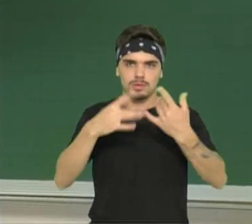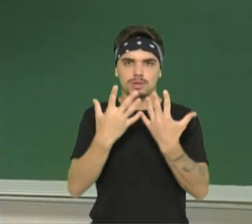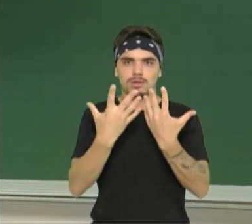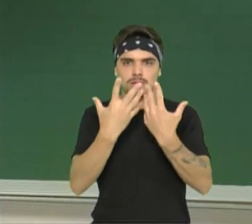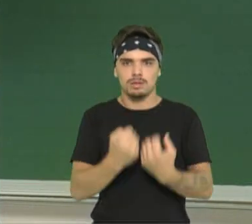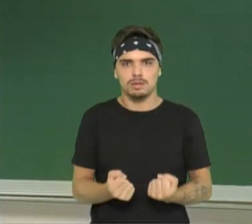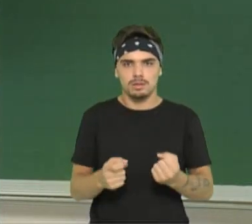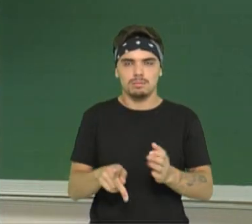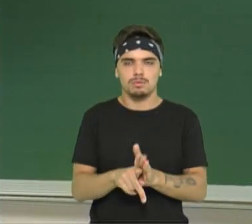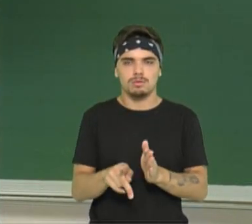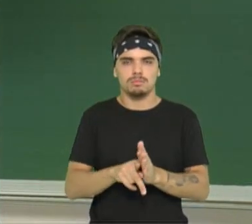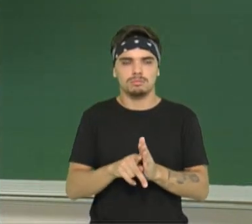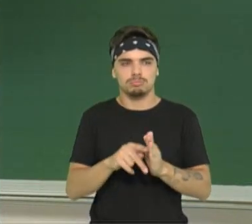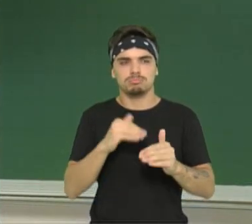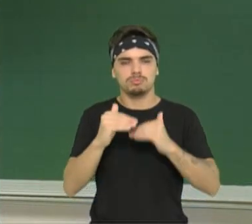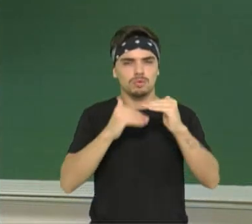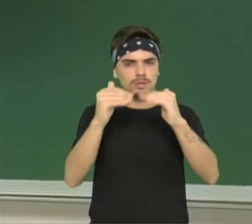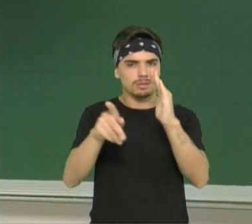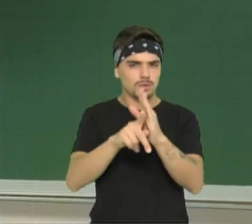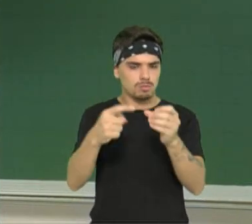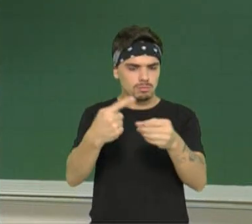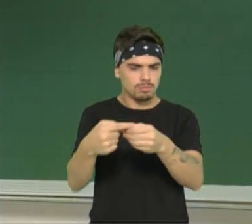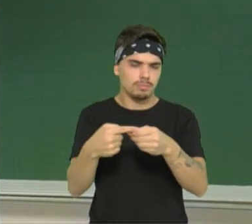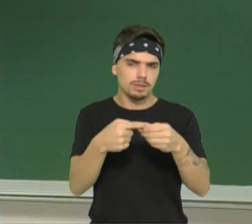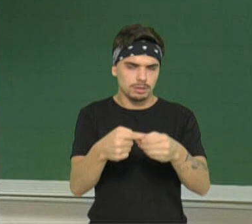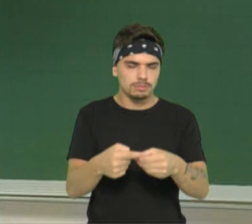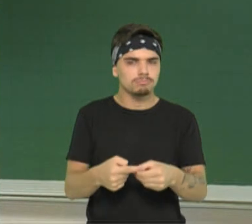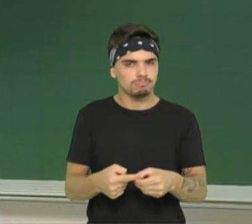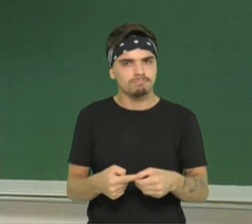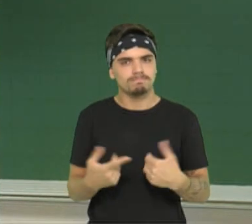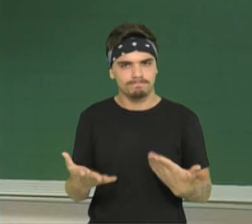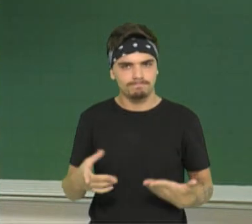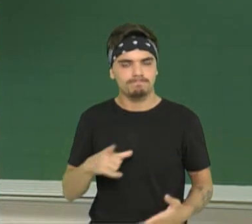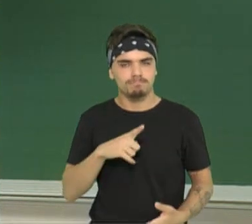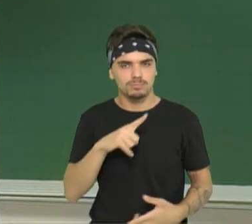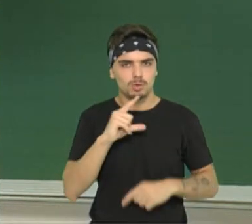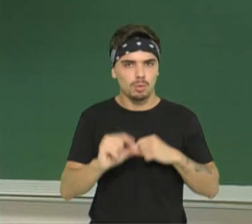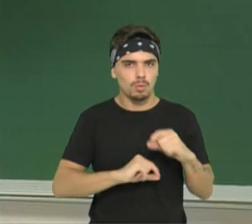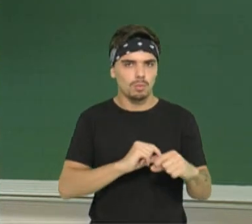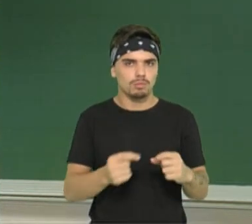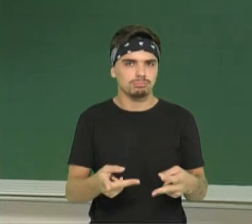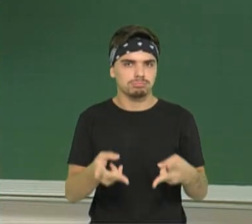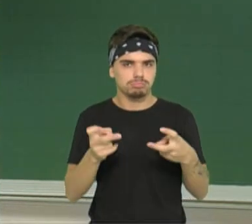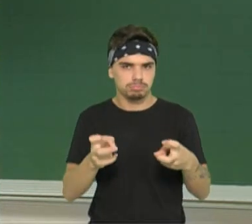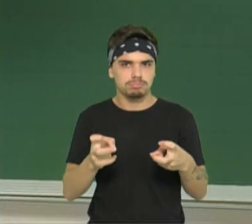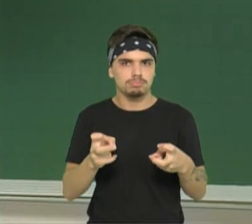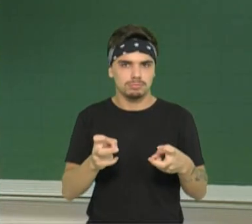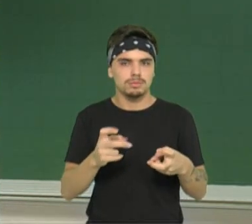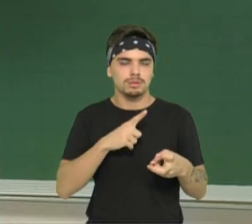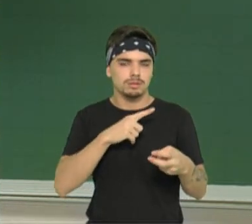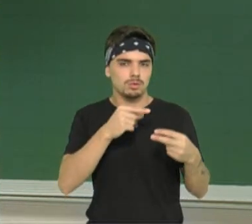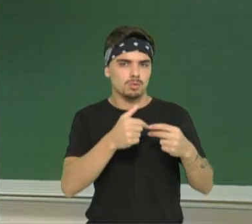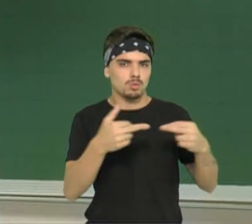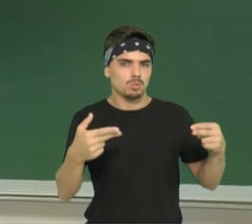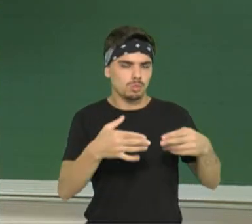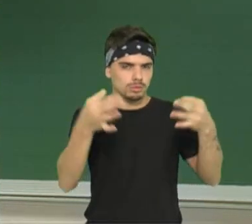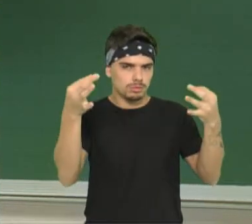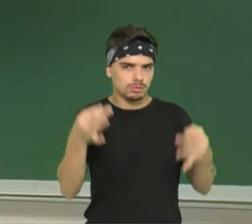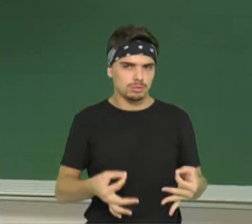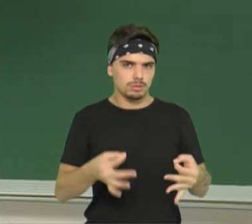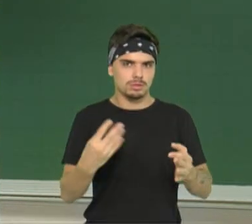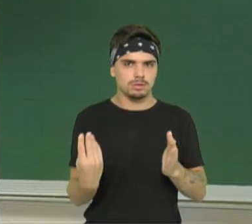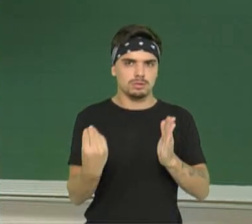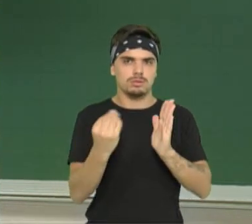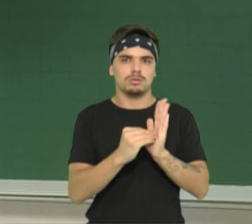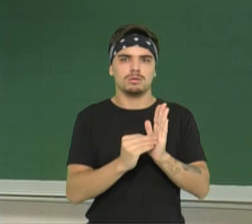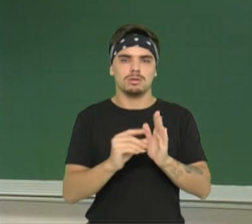da população urbana. Se você perceber, ela tem realmente aqui algo muito correto sendo